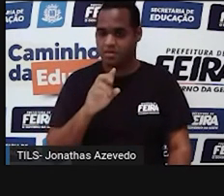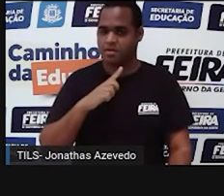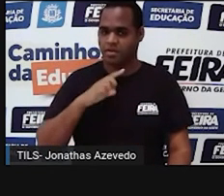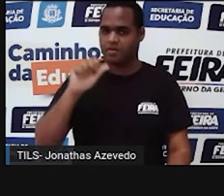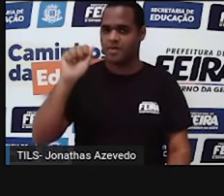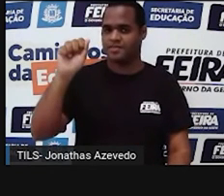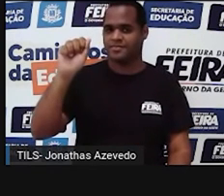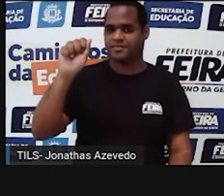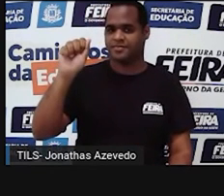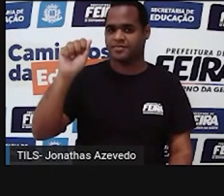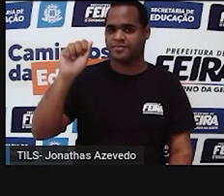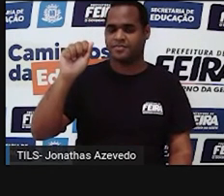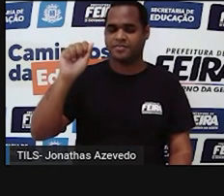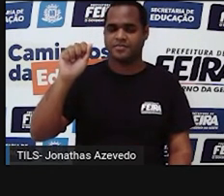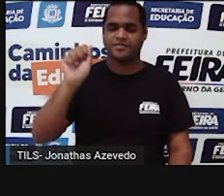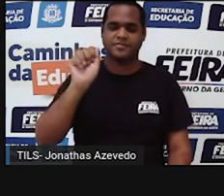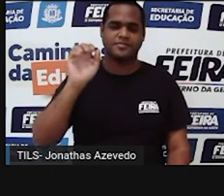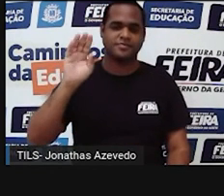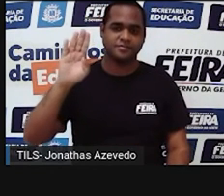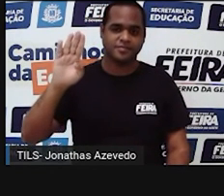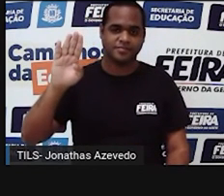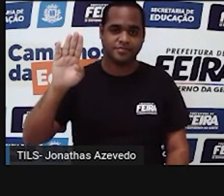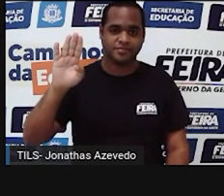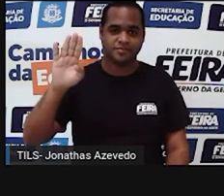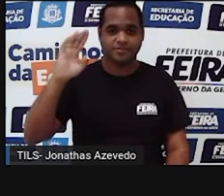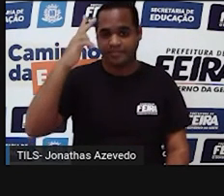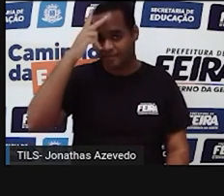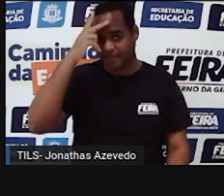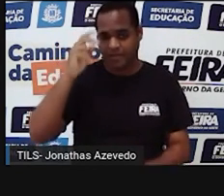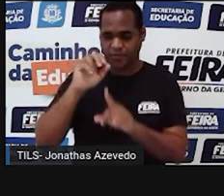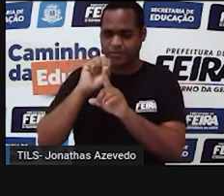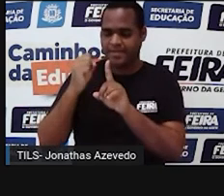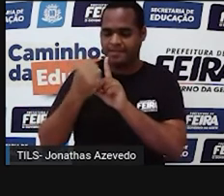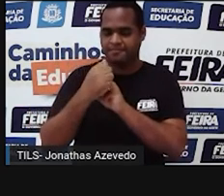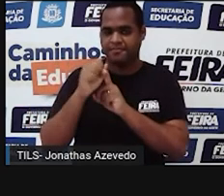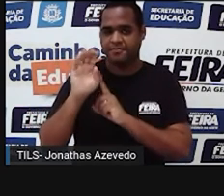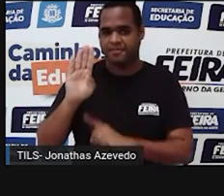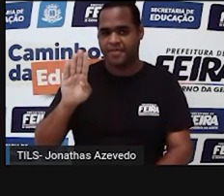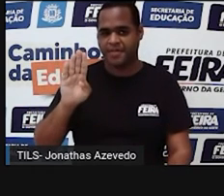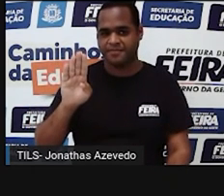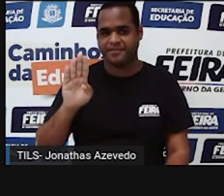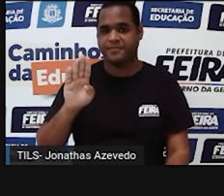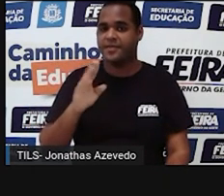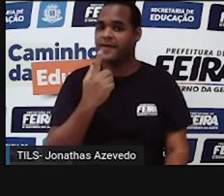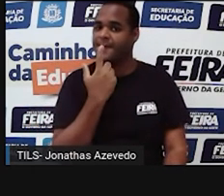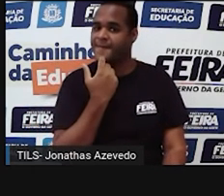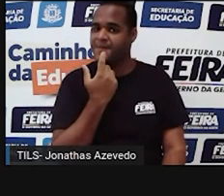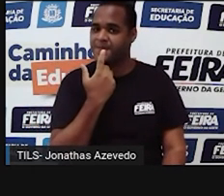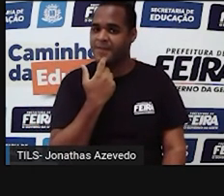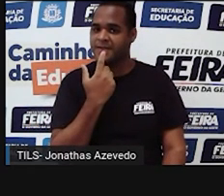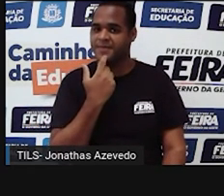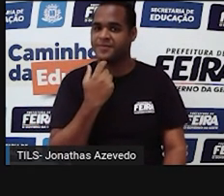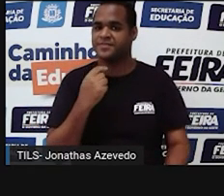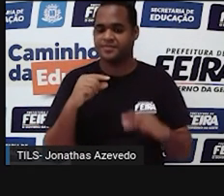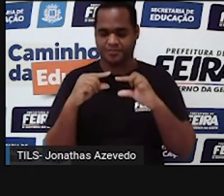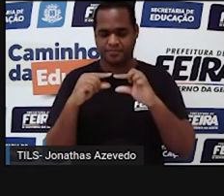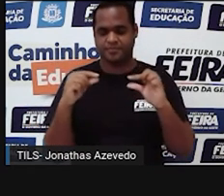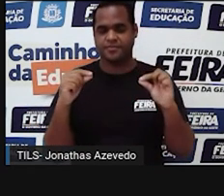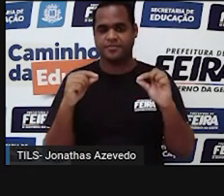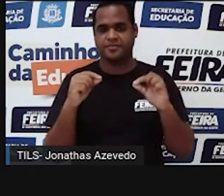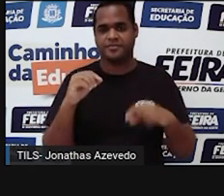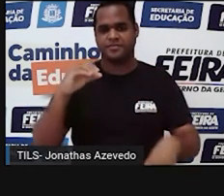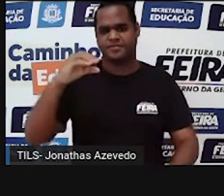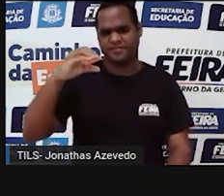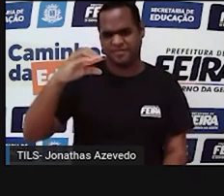A. O B, né? Classe B, já é uma linhazinha vermelha com um losangozinho. O